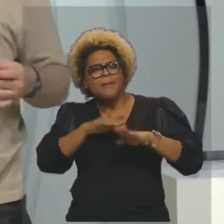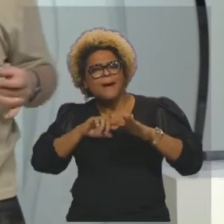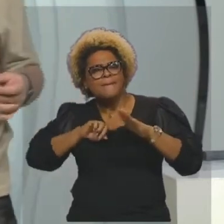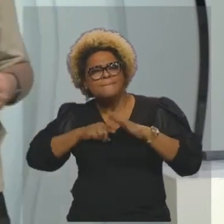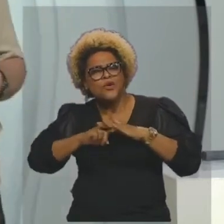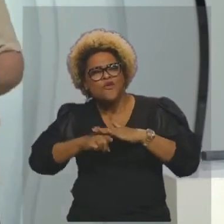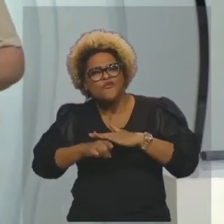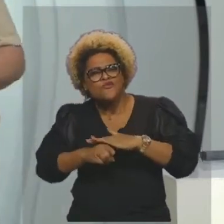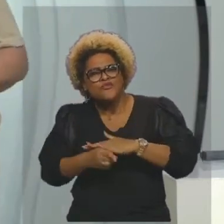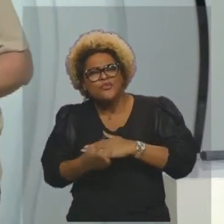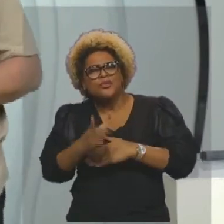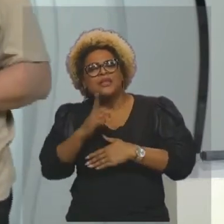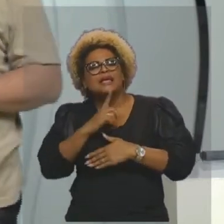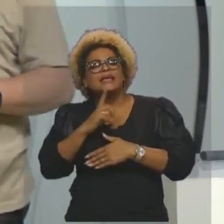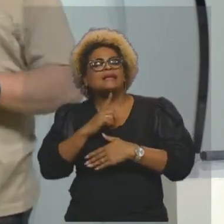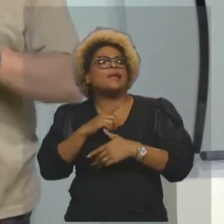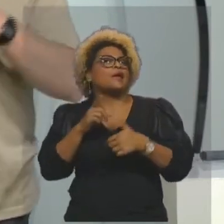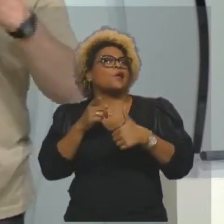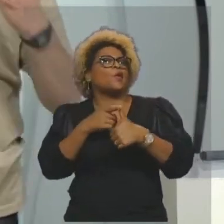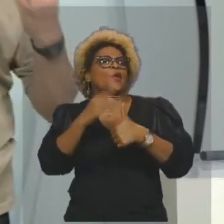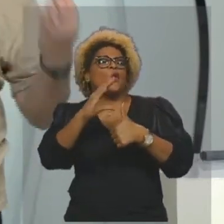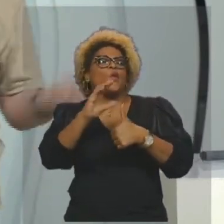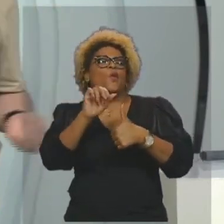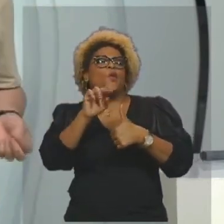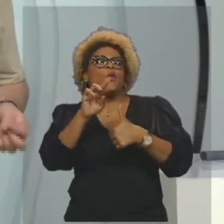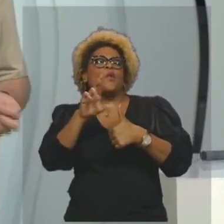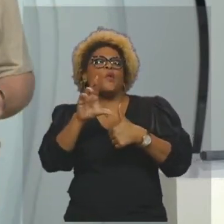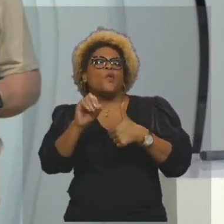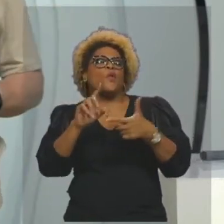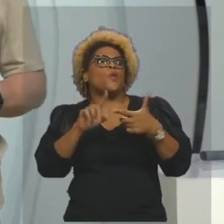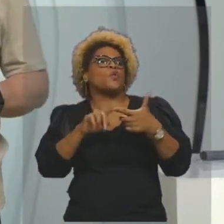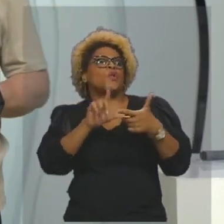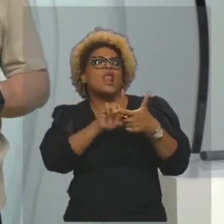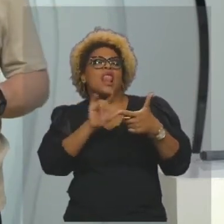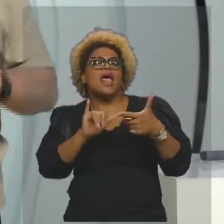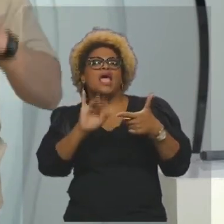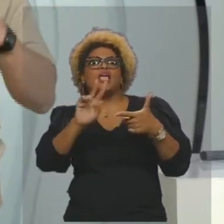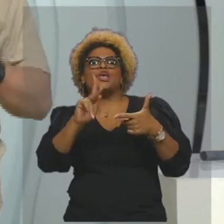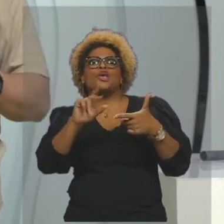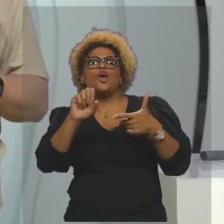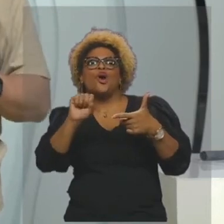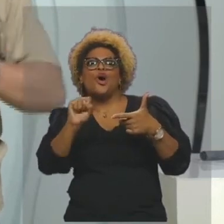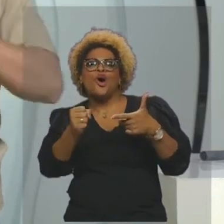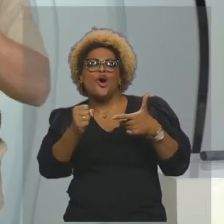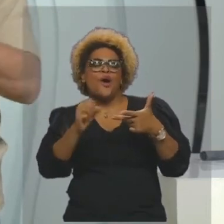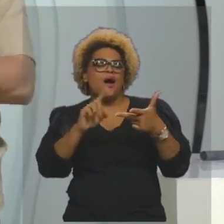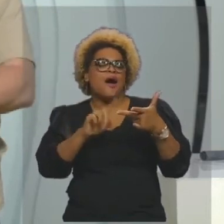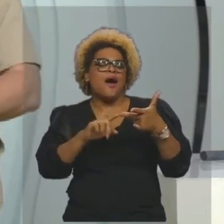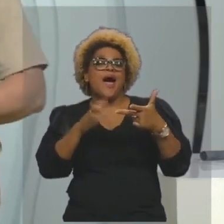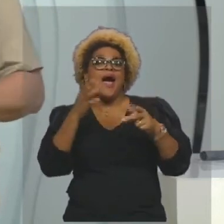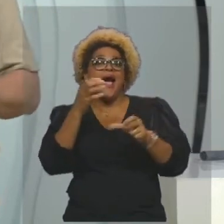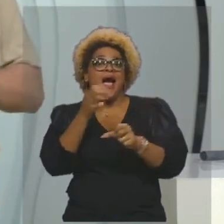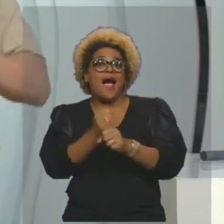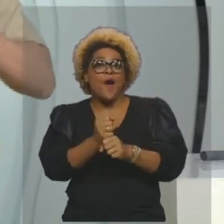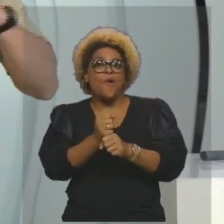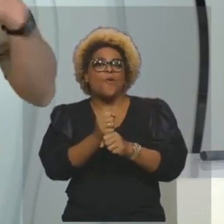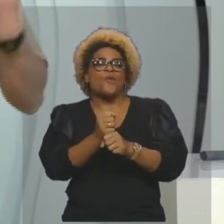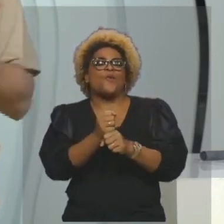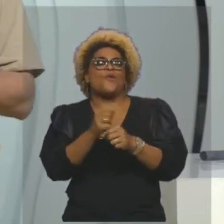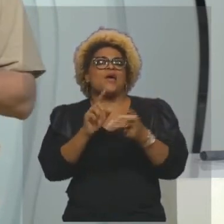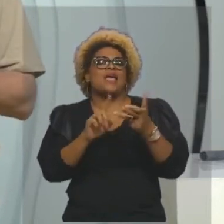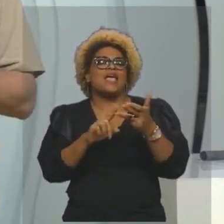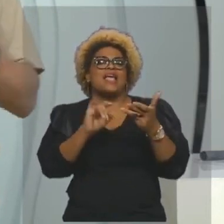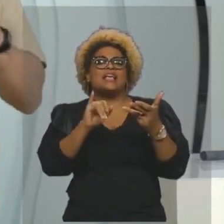aprofundada, envolvendo curto-circuito, envolvendo lei de Ohm, cálculo de resistência equivalente, instrumentos de medida, para a